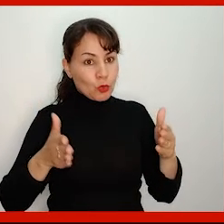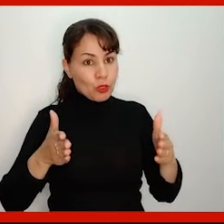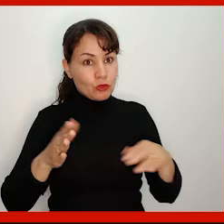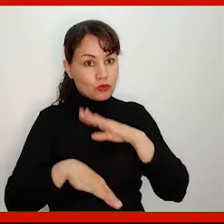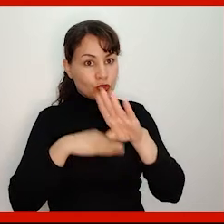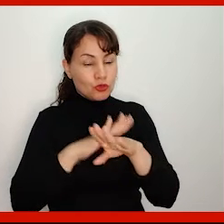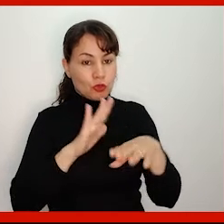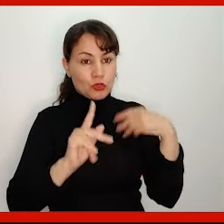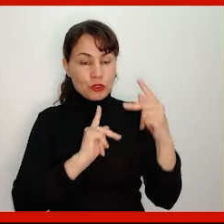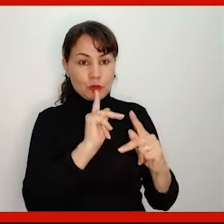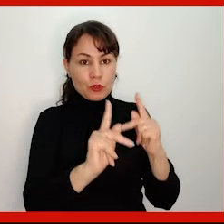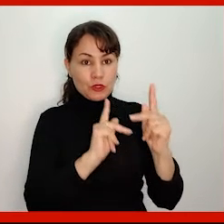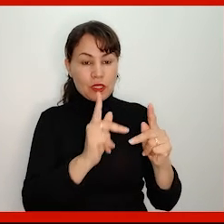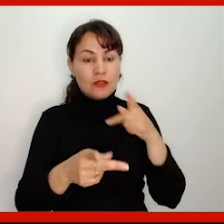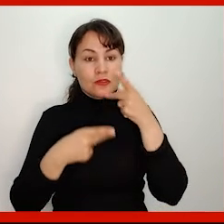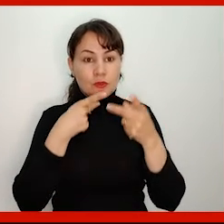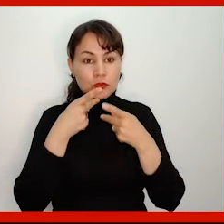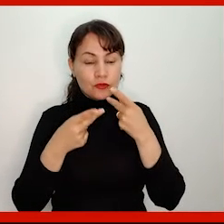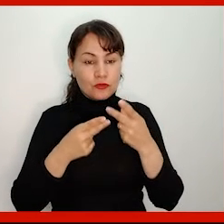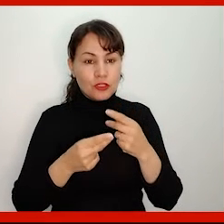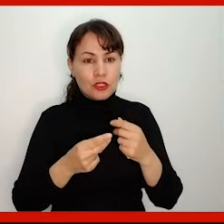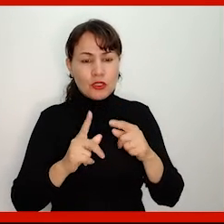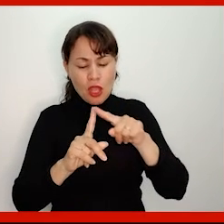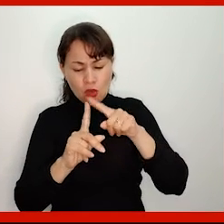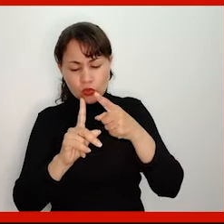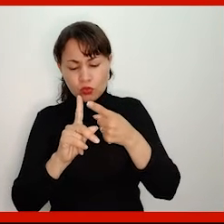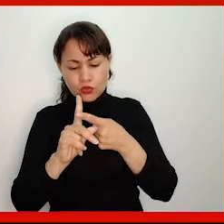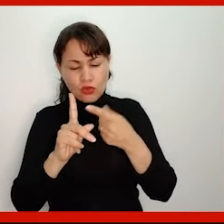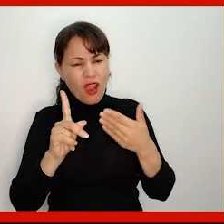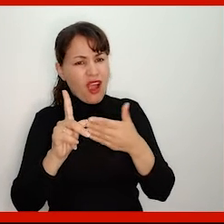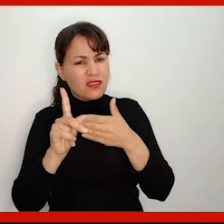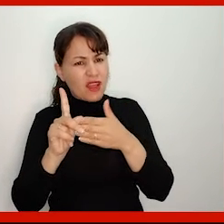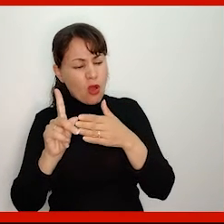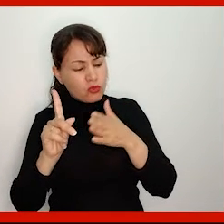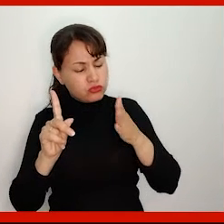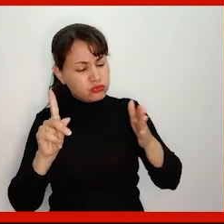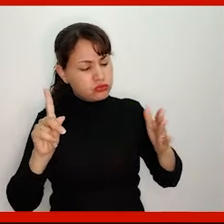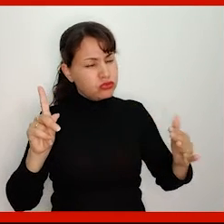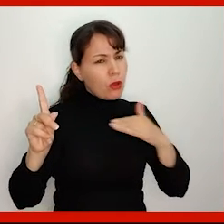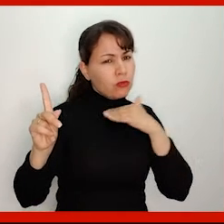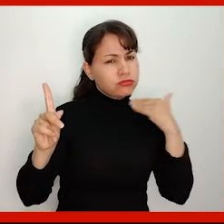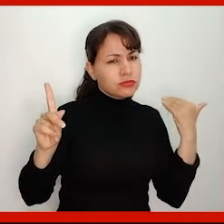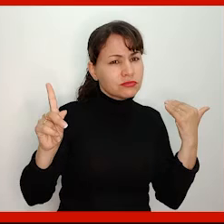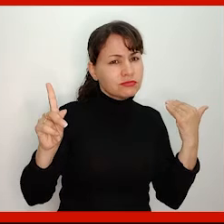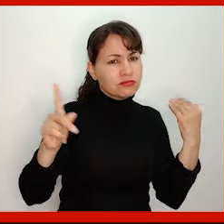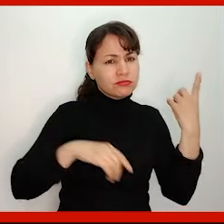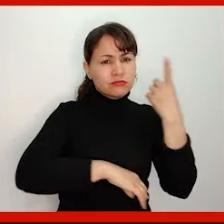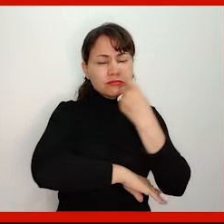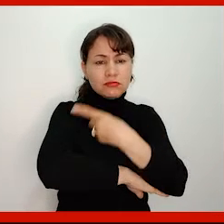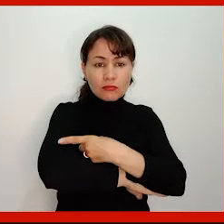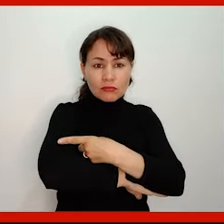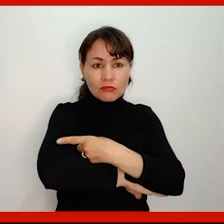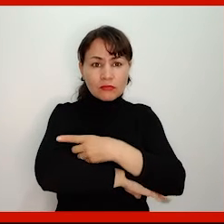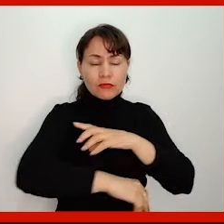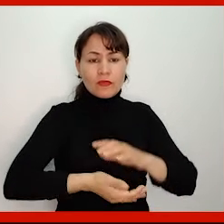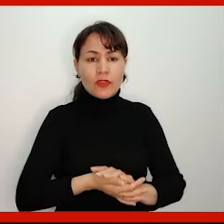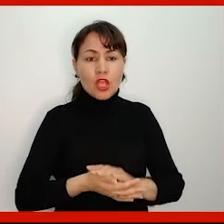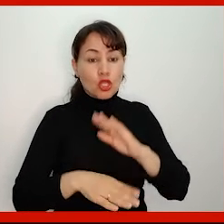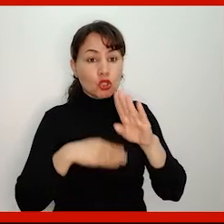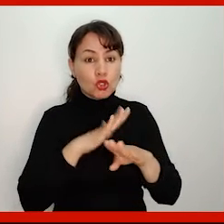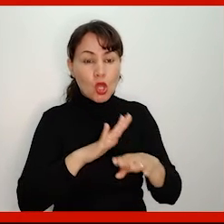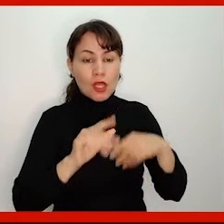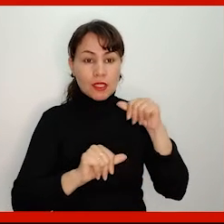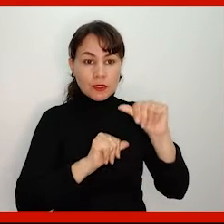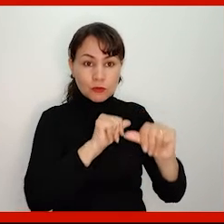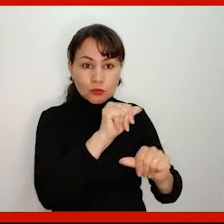E durante todo esse processo que nós estamos falando, desde a gestação até o nosso último dia de